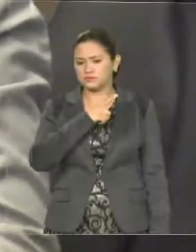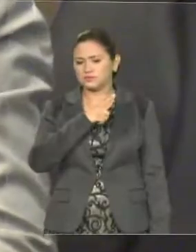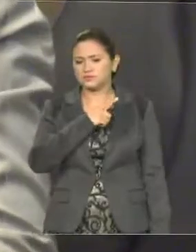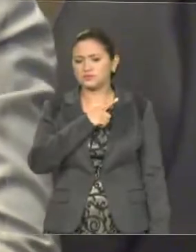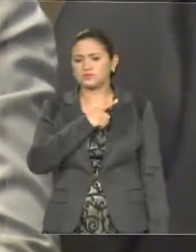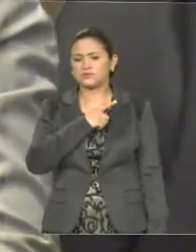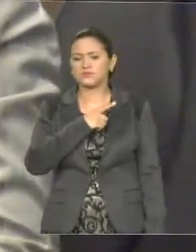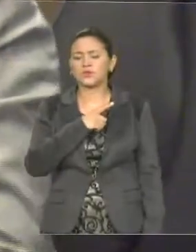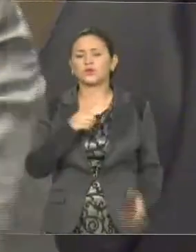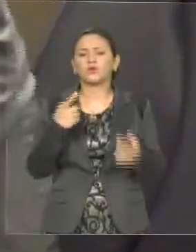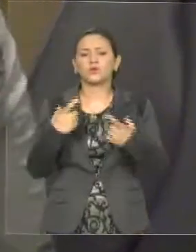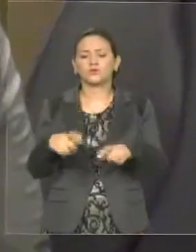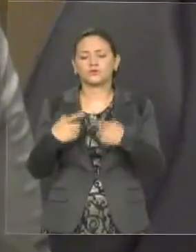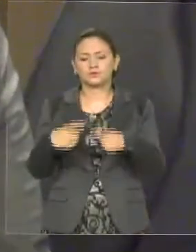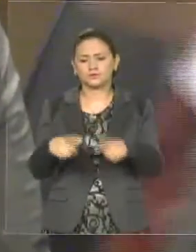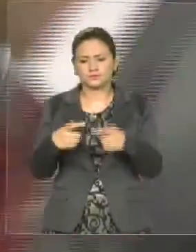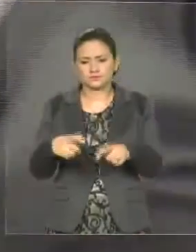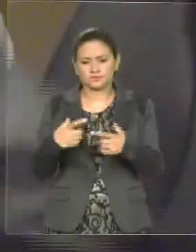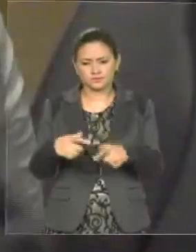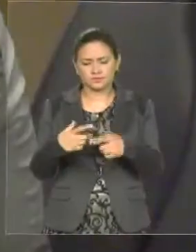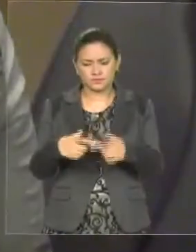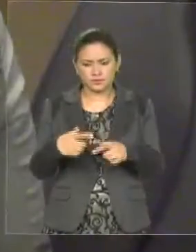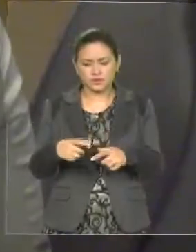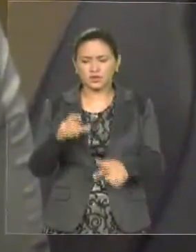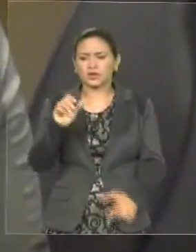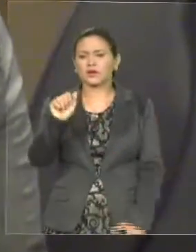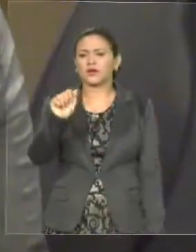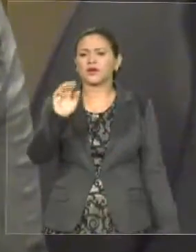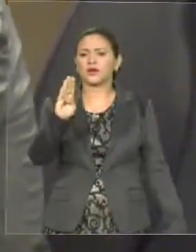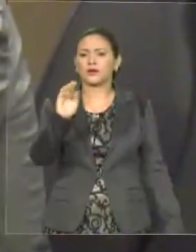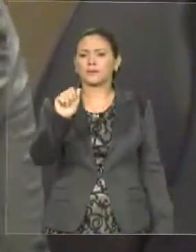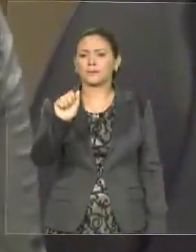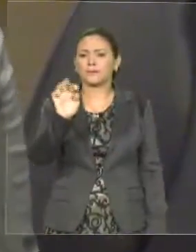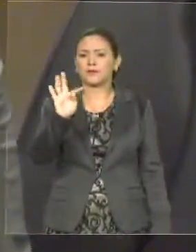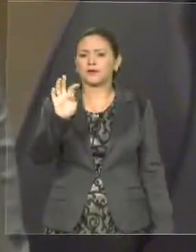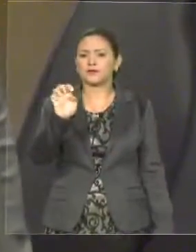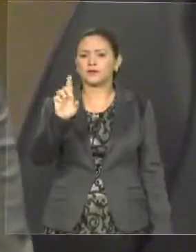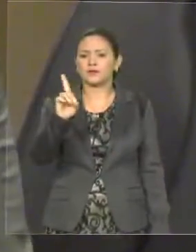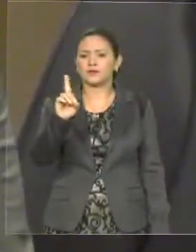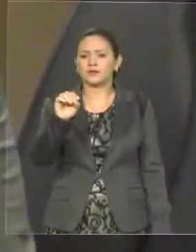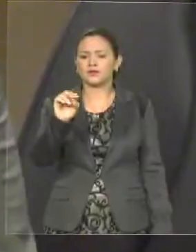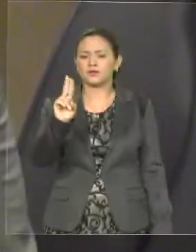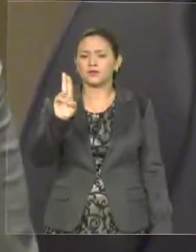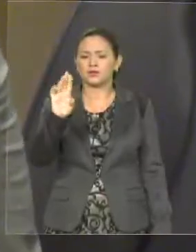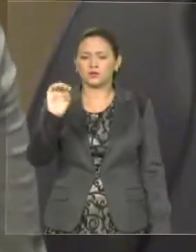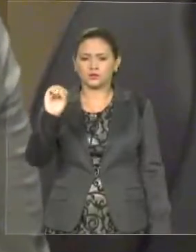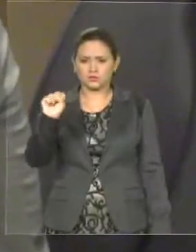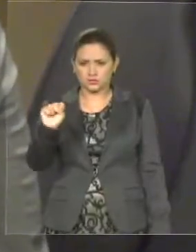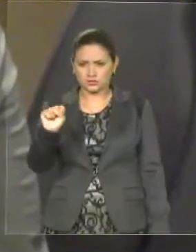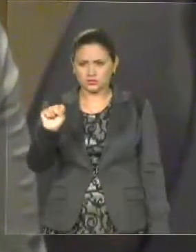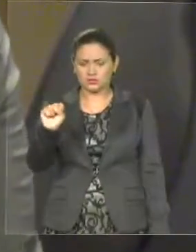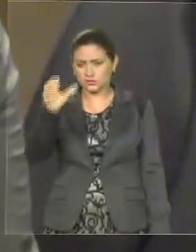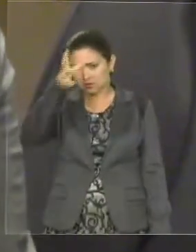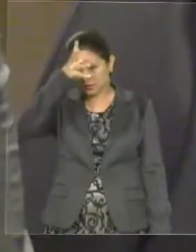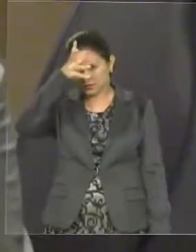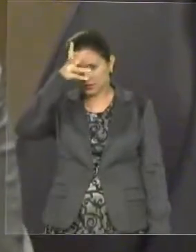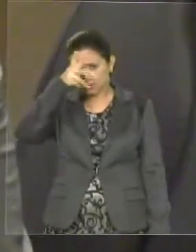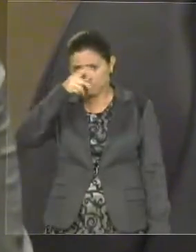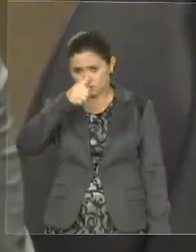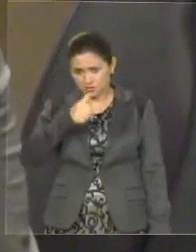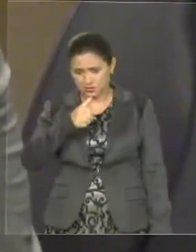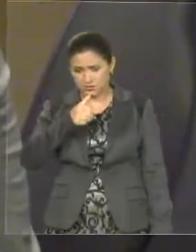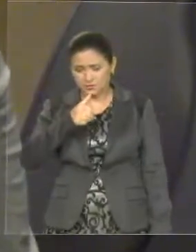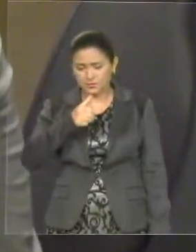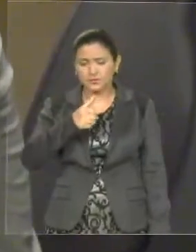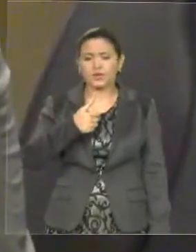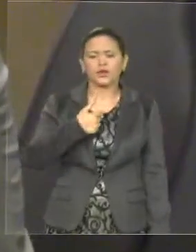abatedouros de aves. E eu aqui estou vendo já a consequência